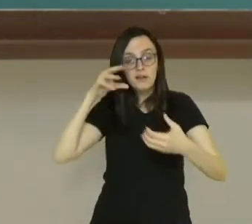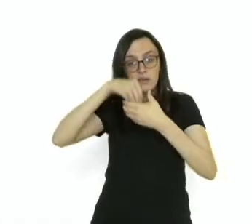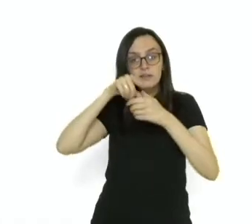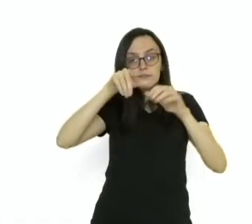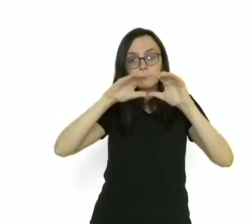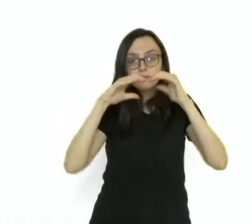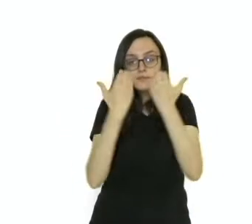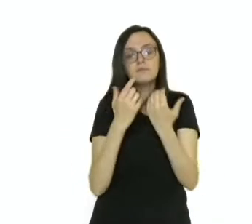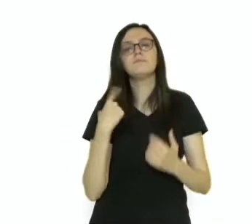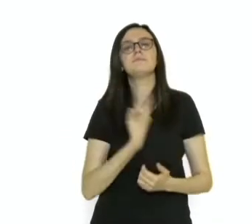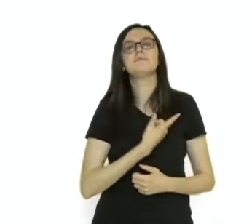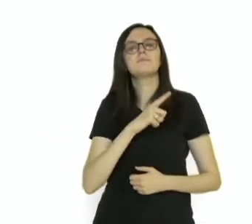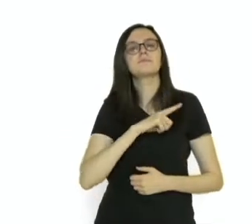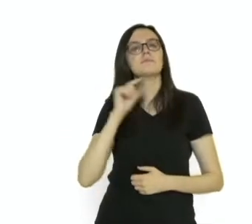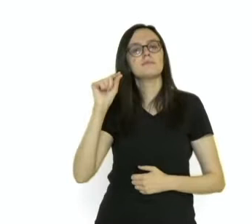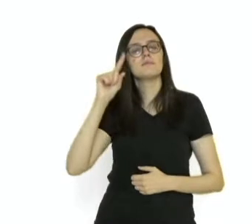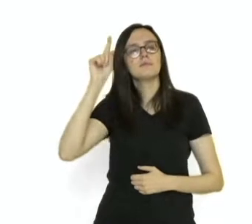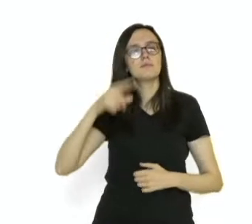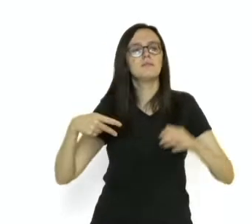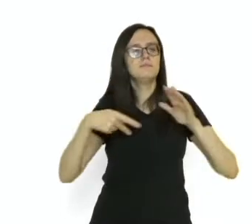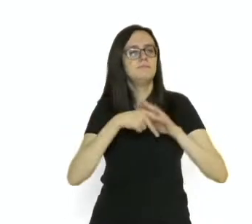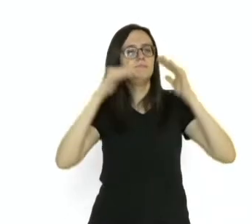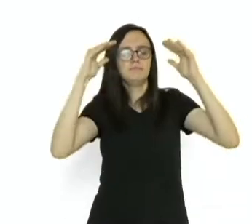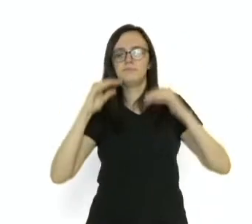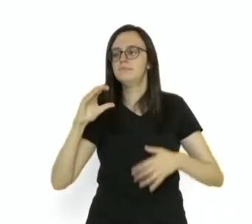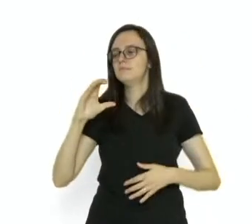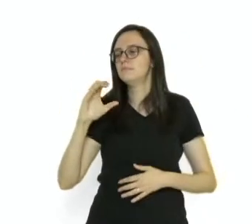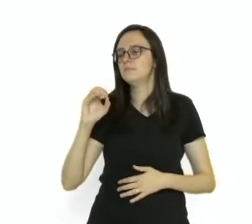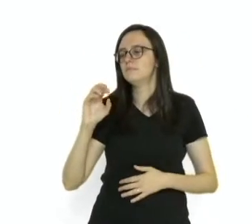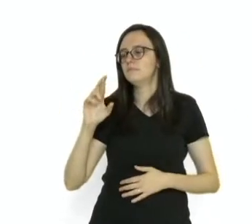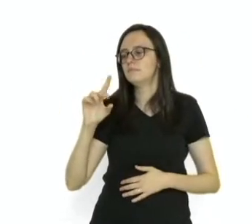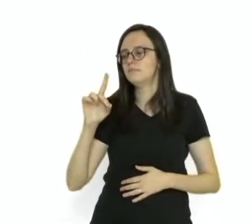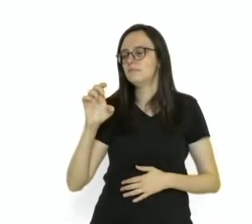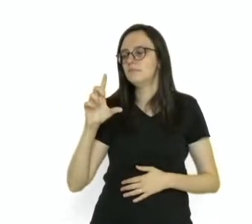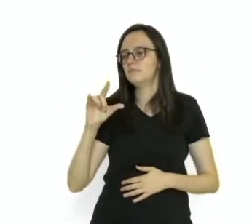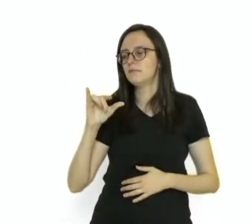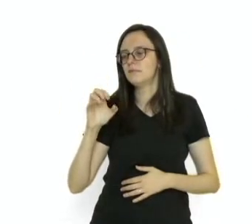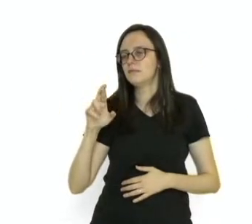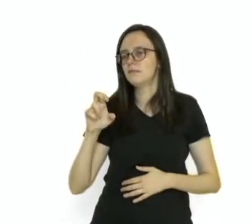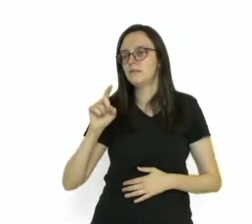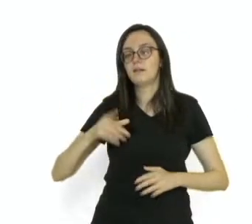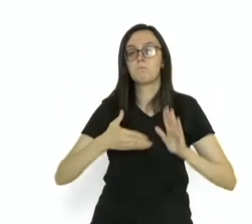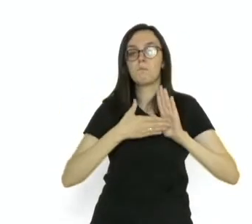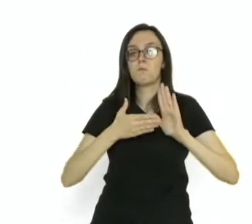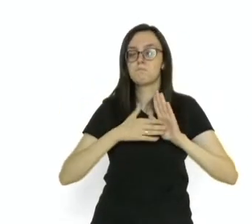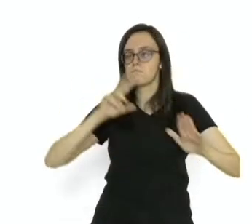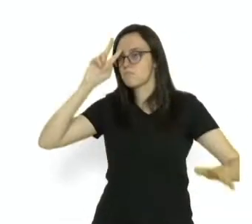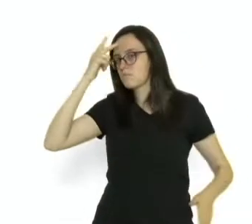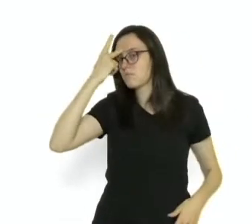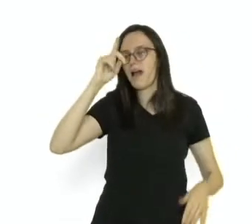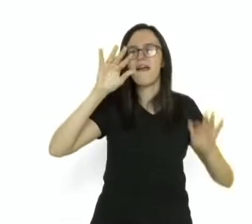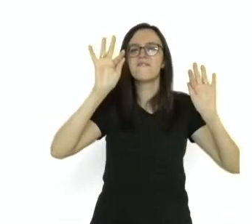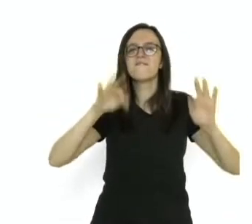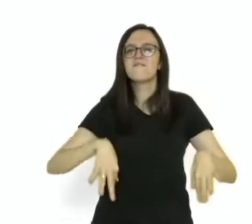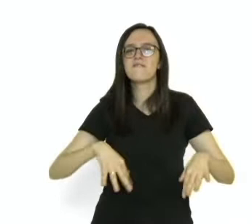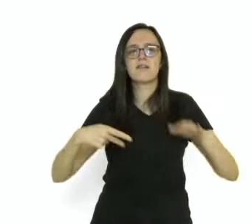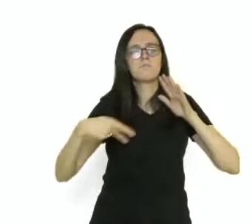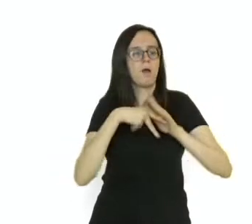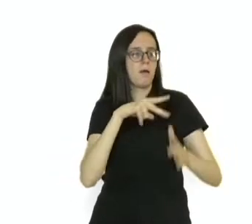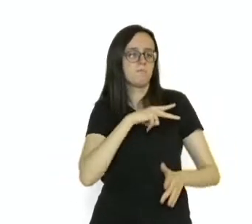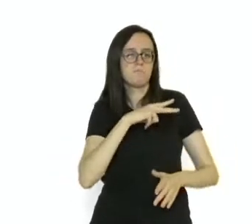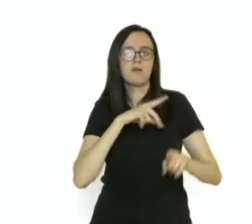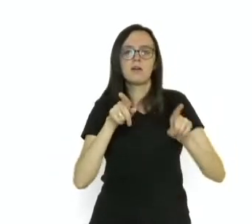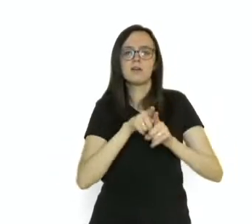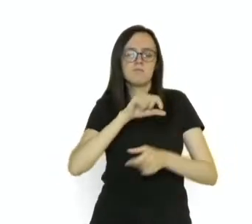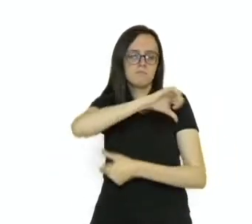convenção a gente vai ter também os cordeliers, que defendiam propostas radicais, como o fim da propriedade privada, a reforma agrária, e a